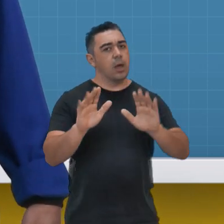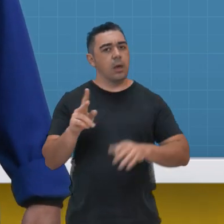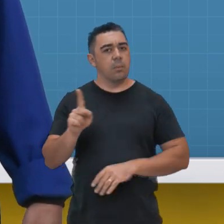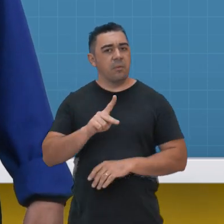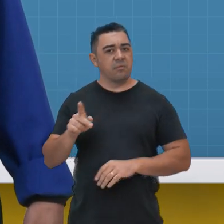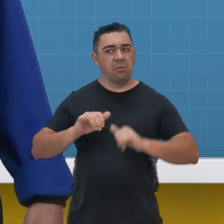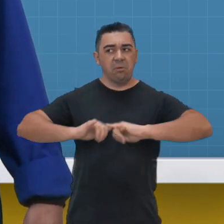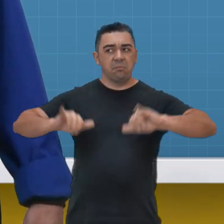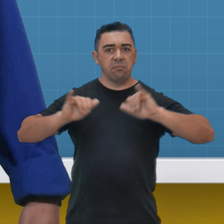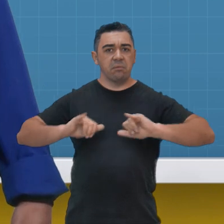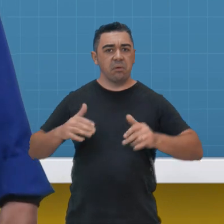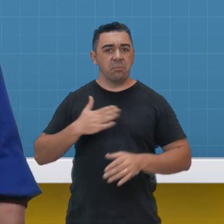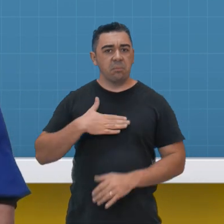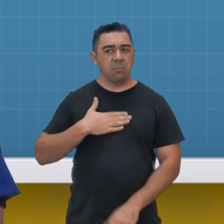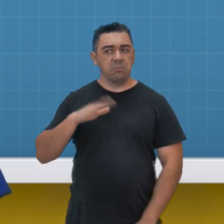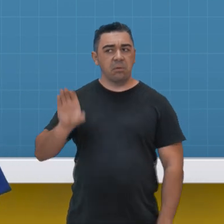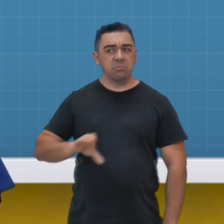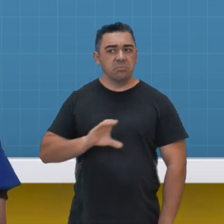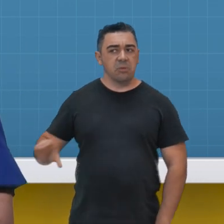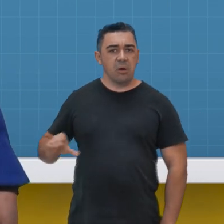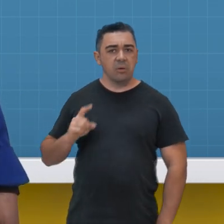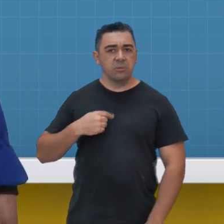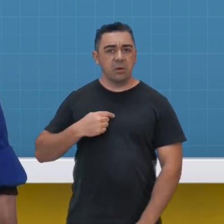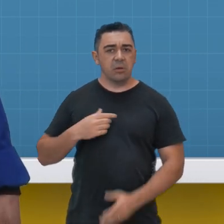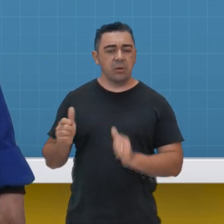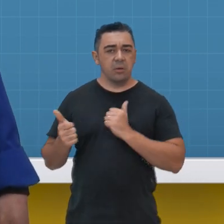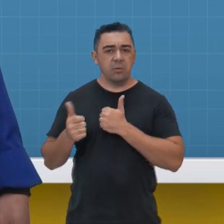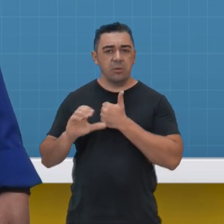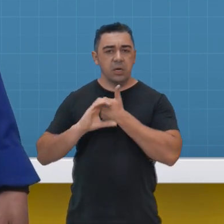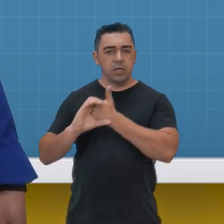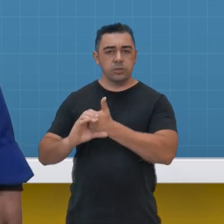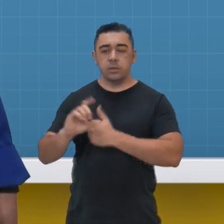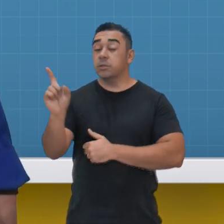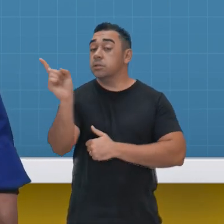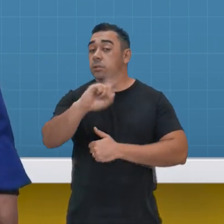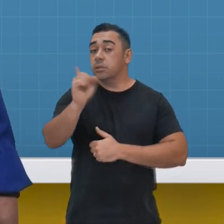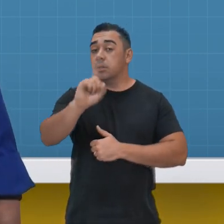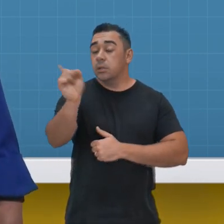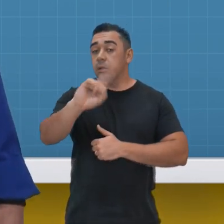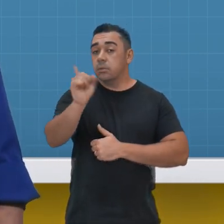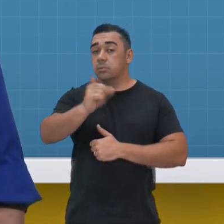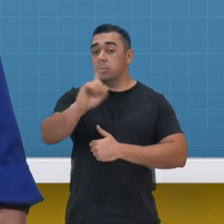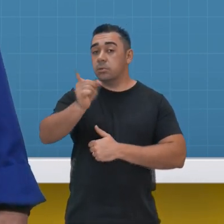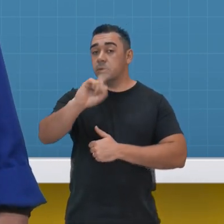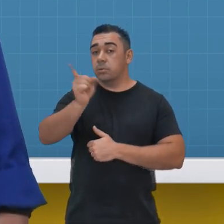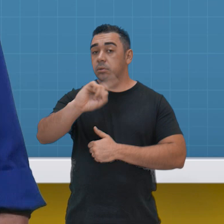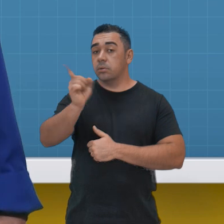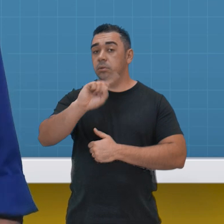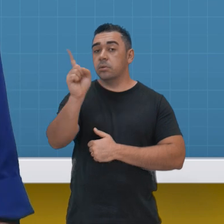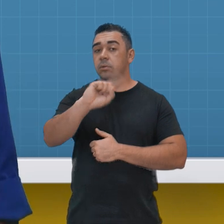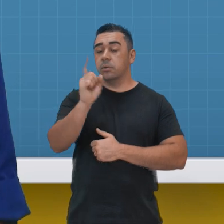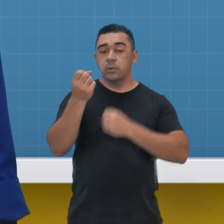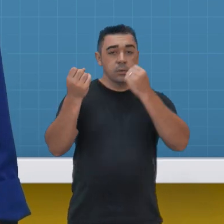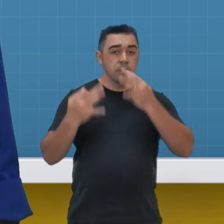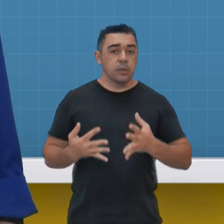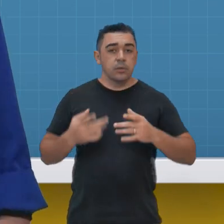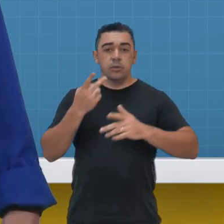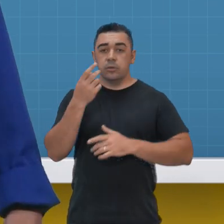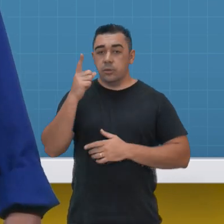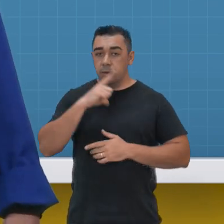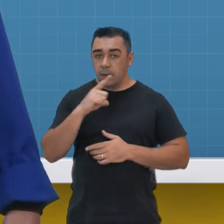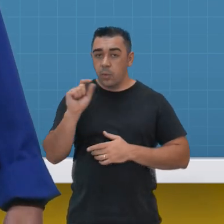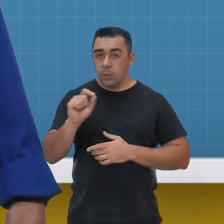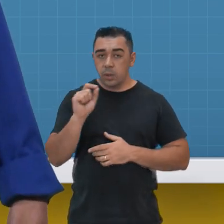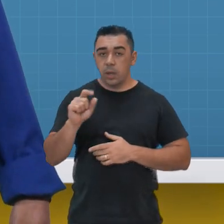está fazendo propaganda pro catolicismo, pro cristianismo? Não, a professora não está falando do livro doutrinário.